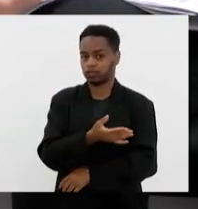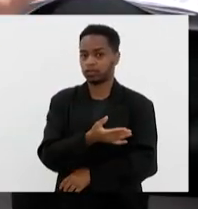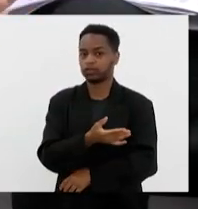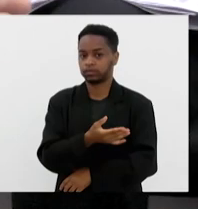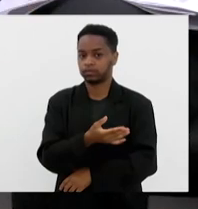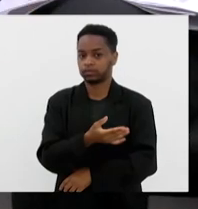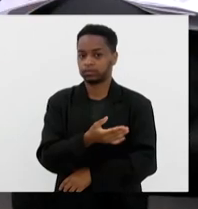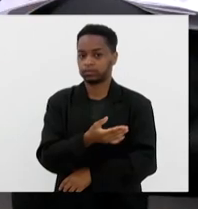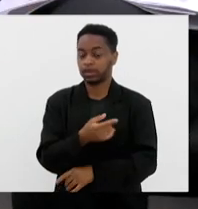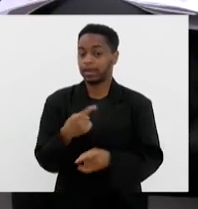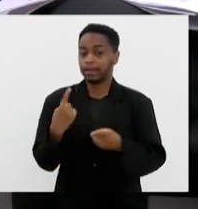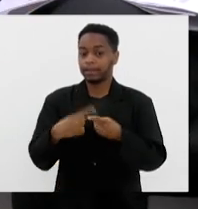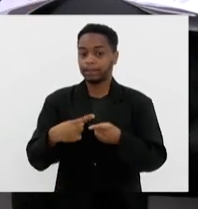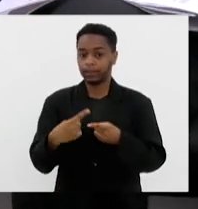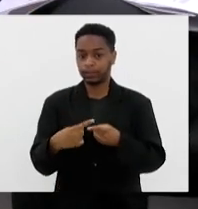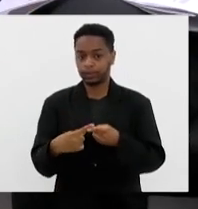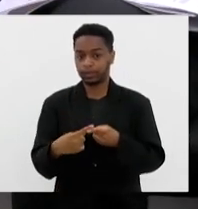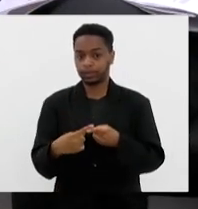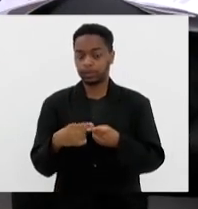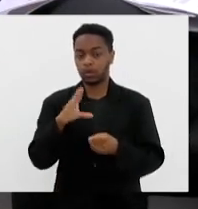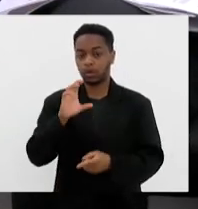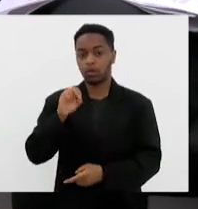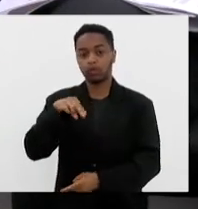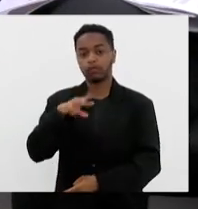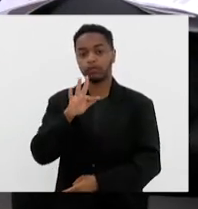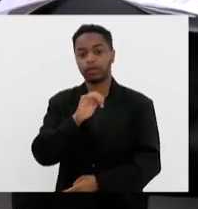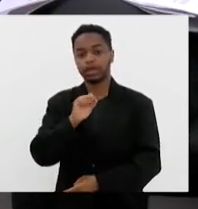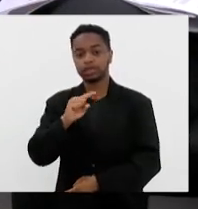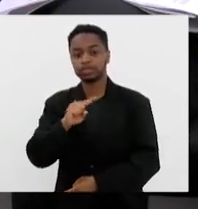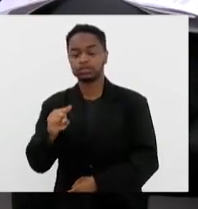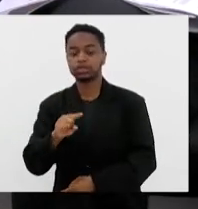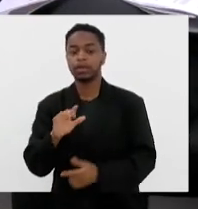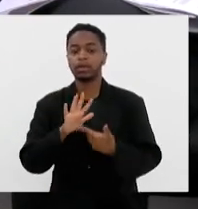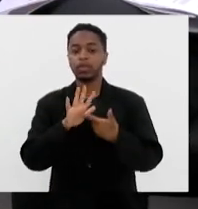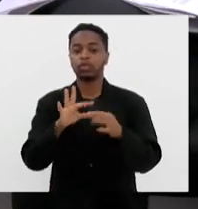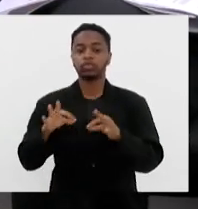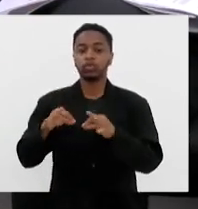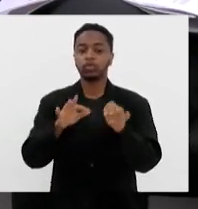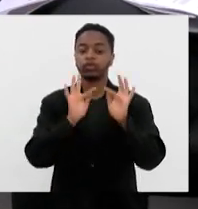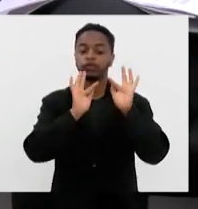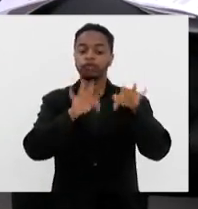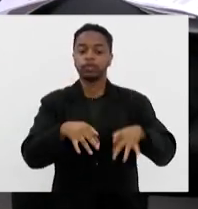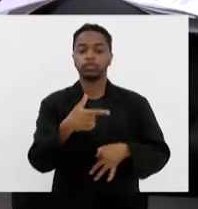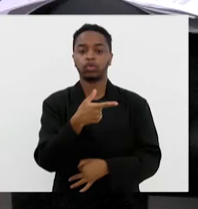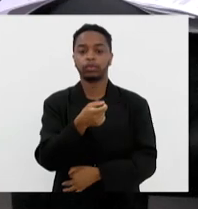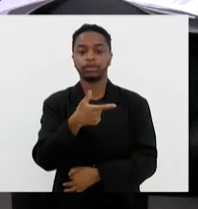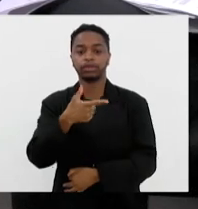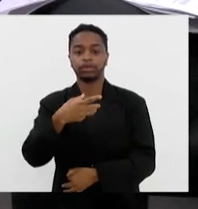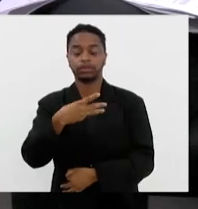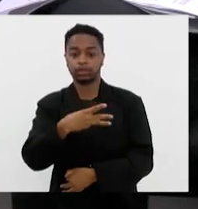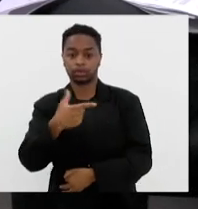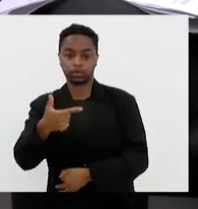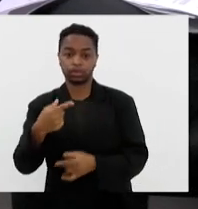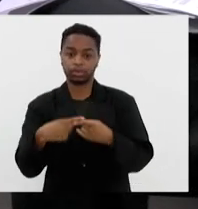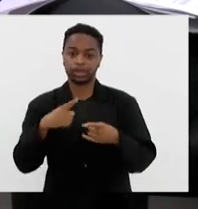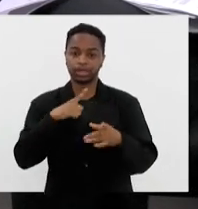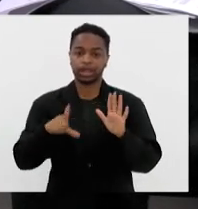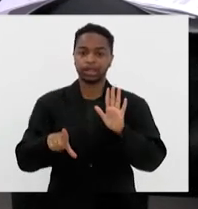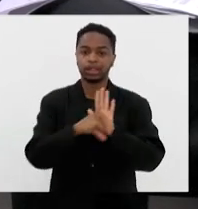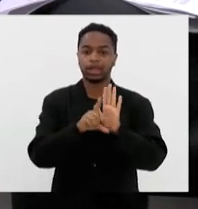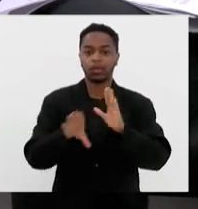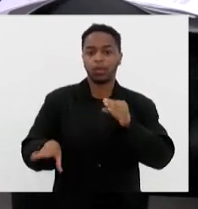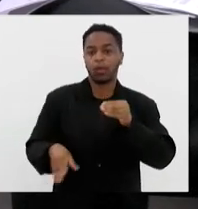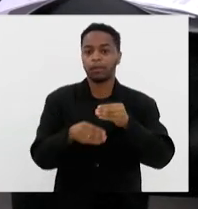incentivo. Porque, pelo Confaes, todos os incentivos terminam em 2032, que é a lei complementar. A